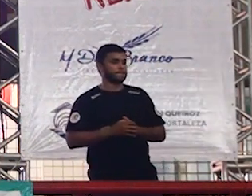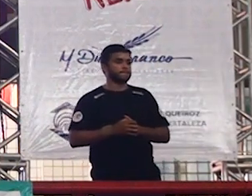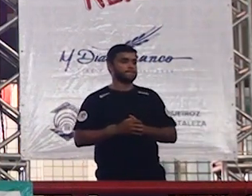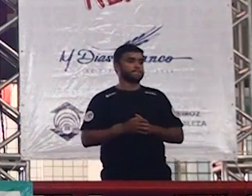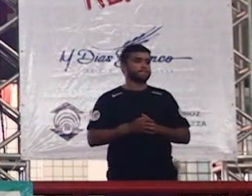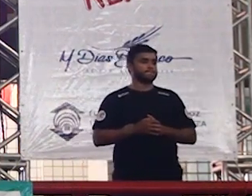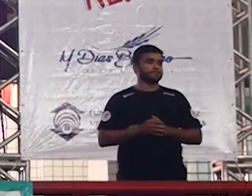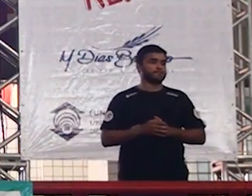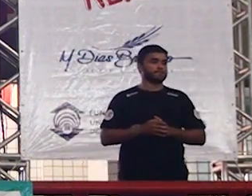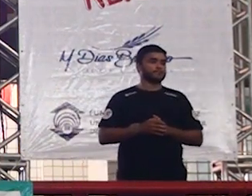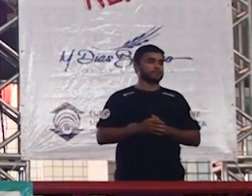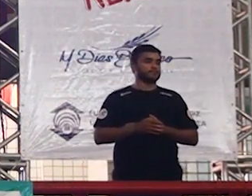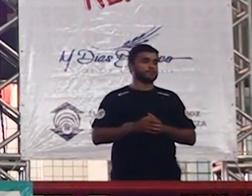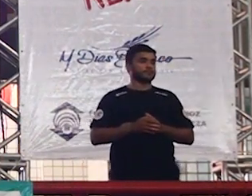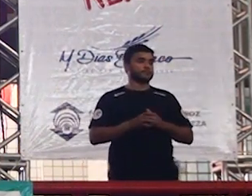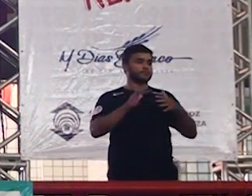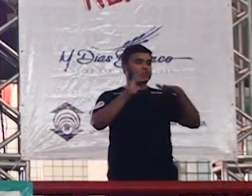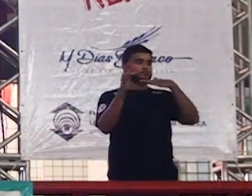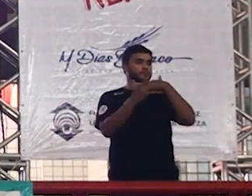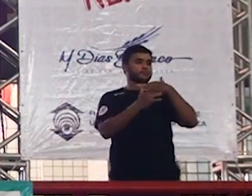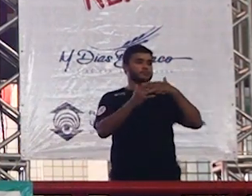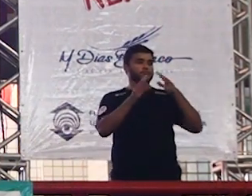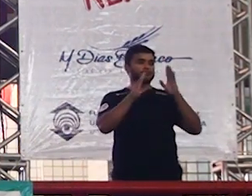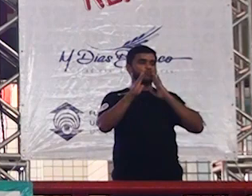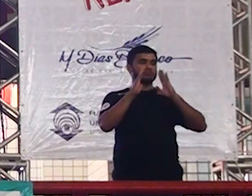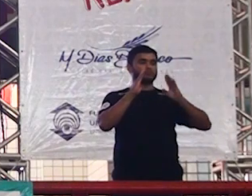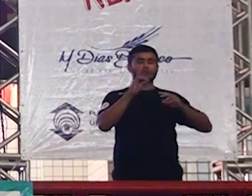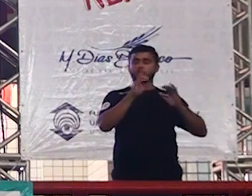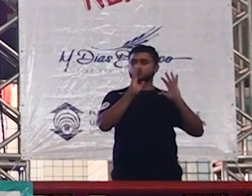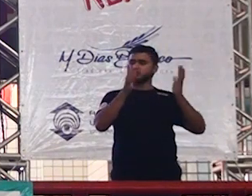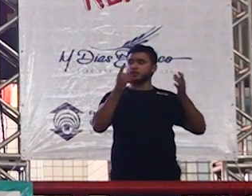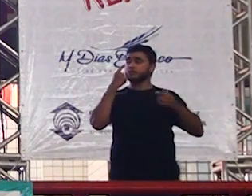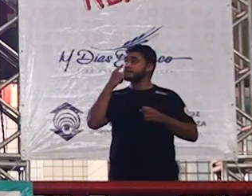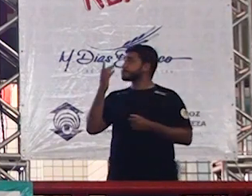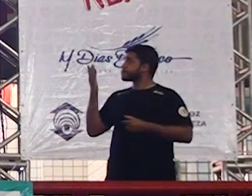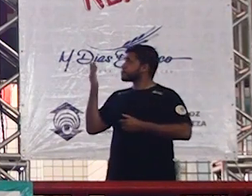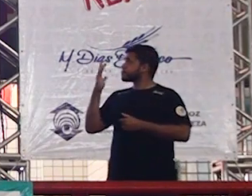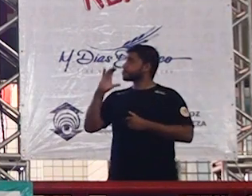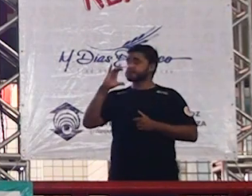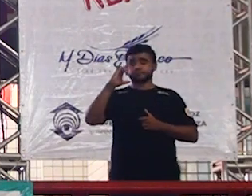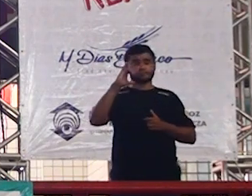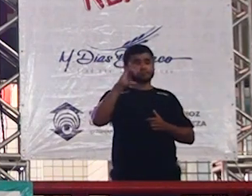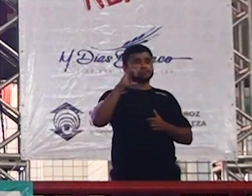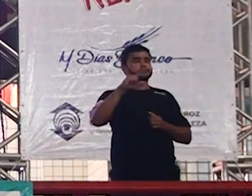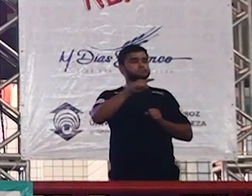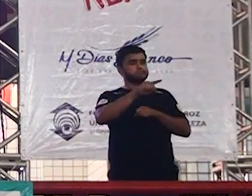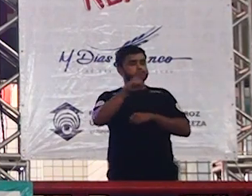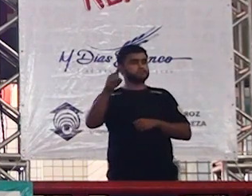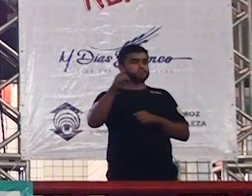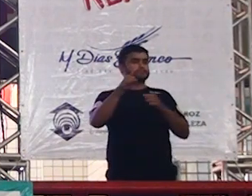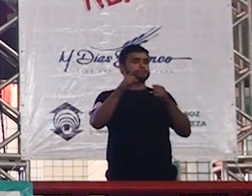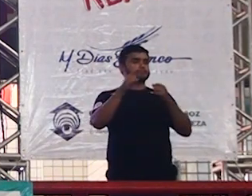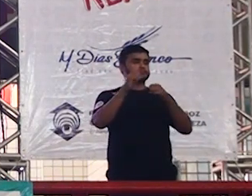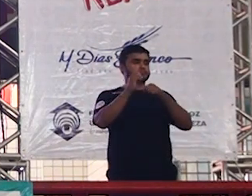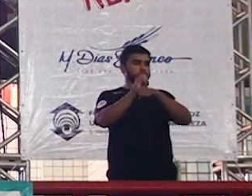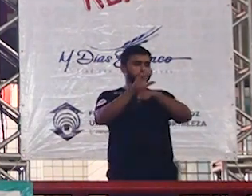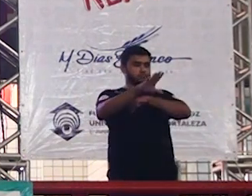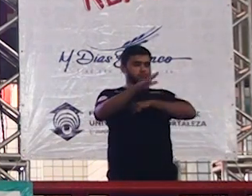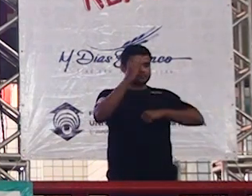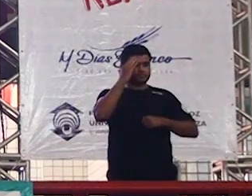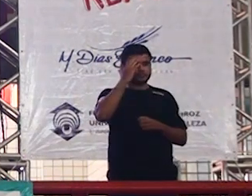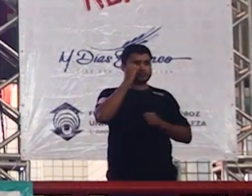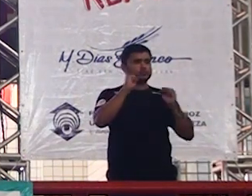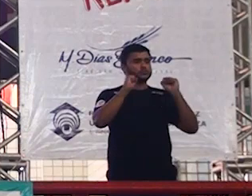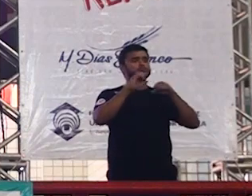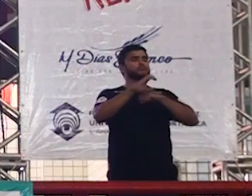me procure nas redes sociais. Eu estou lá disponível para responder alguma pergunta, para mandar material. Tem